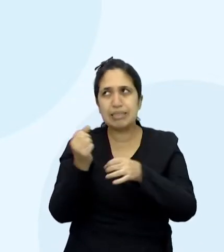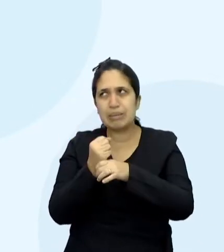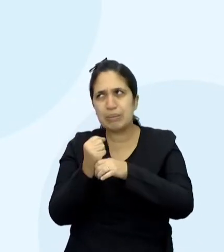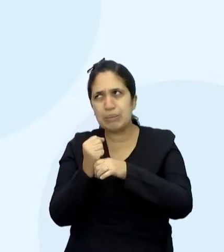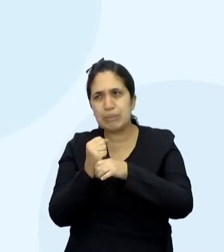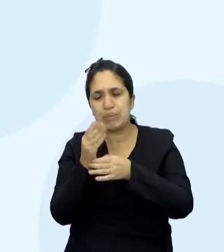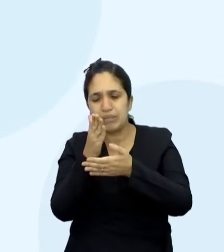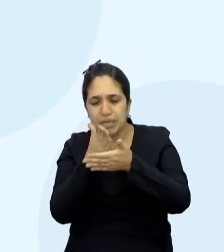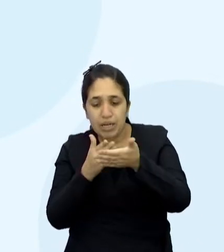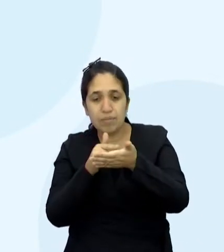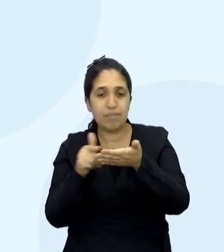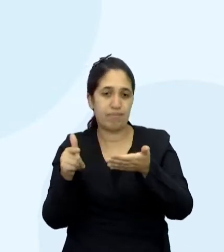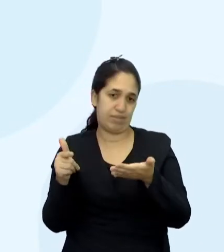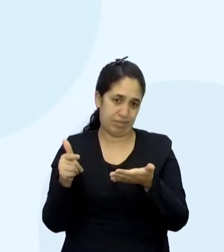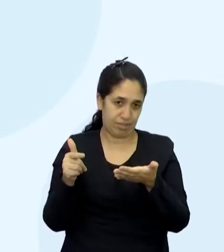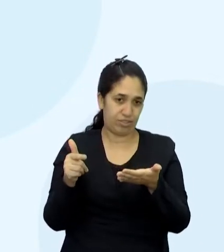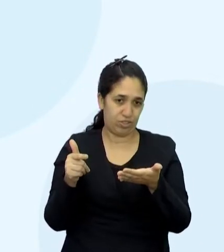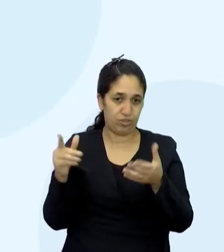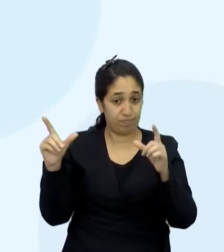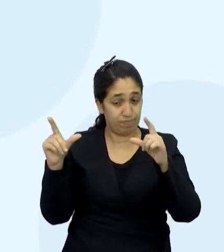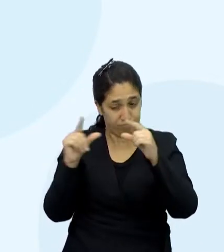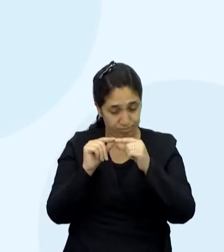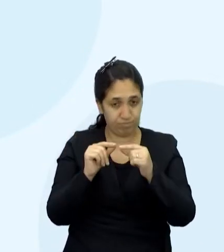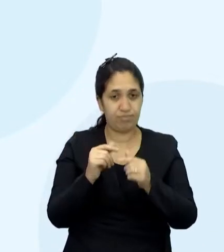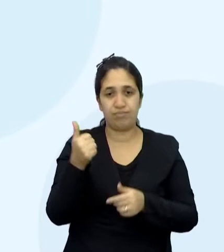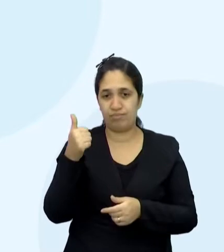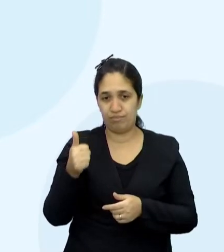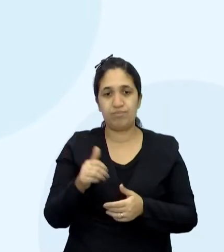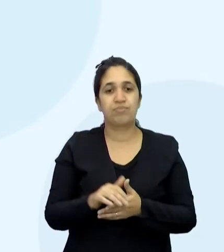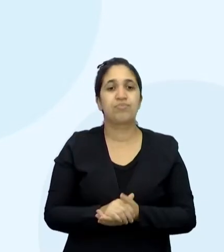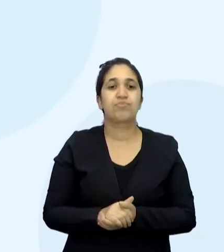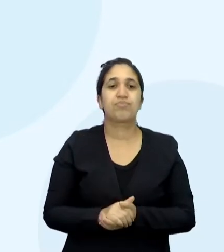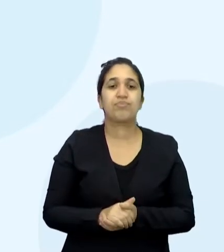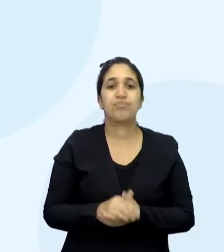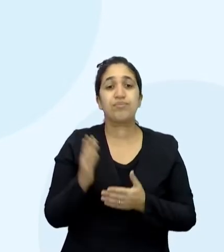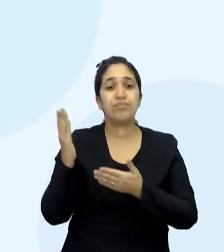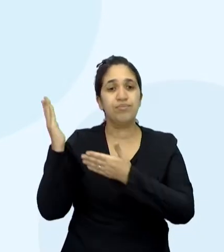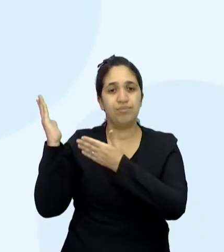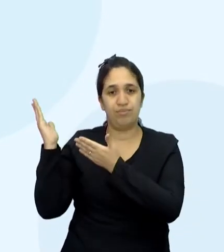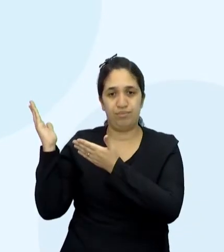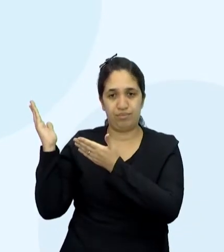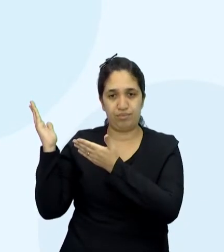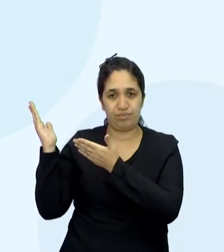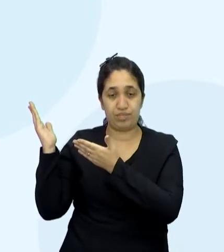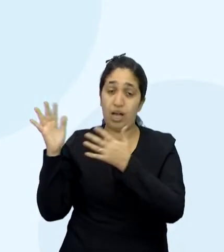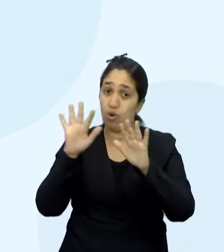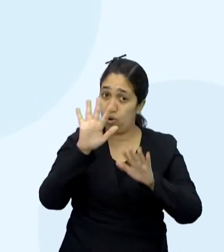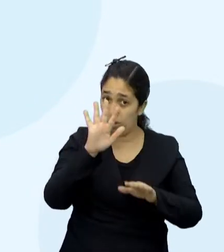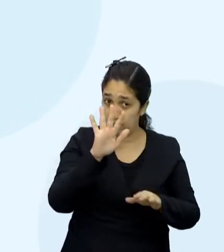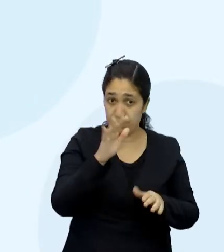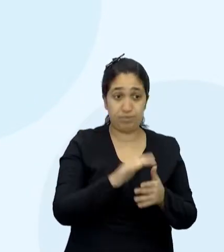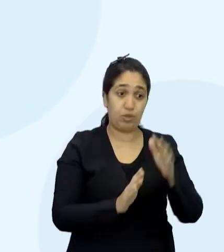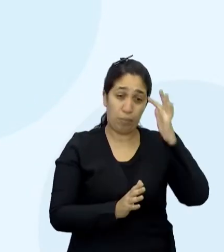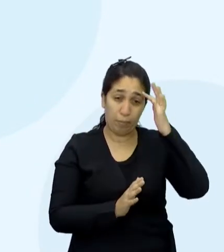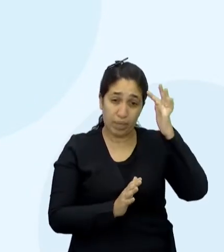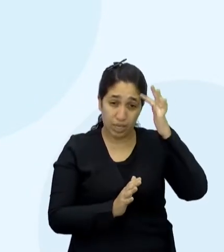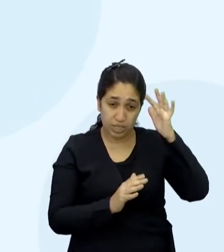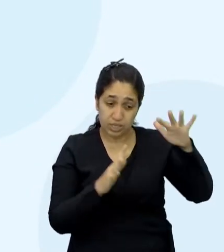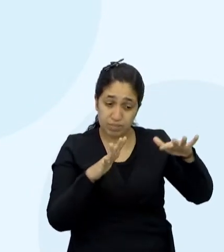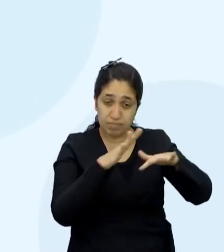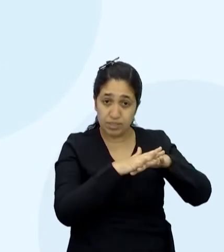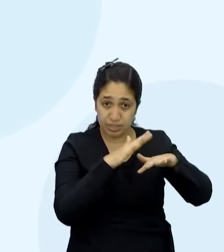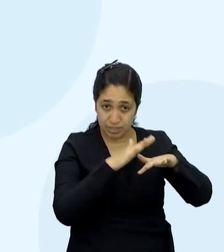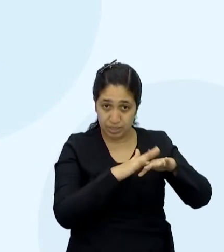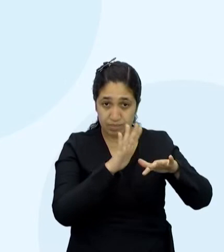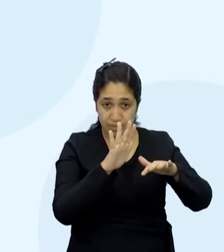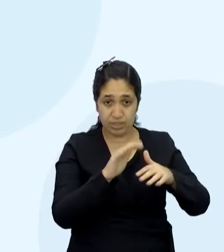radioativo, reduza a sua radioatividade, tá certo? Então, vamos lá, ó. Matematicamente, nós vamos considerar